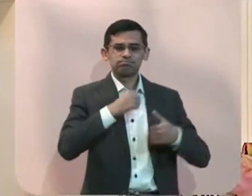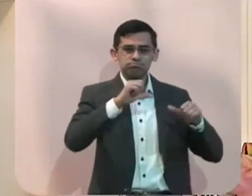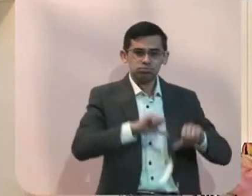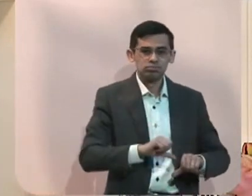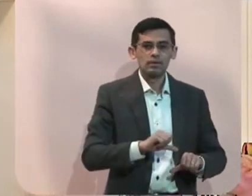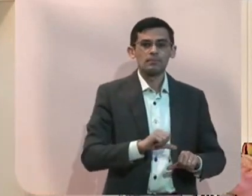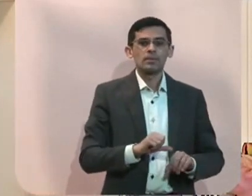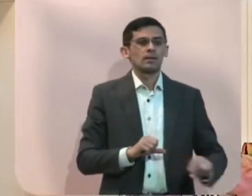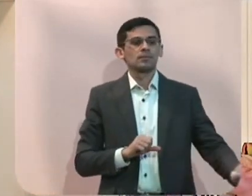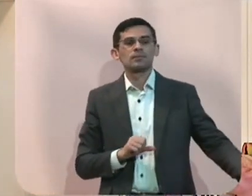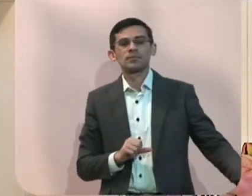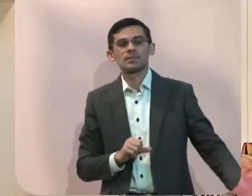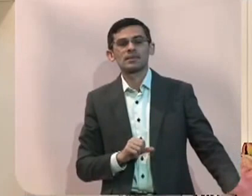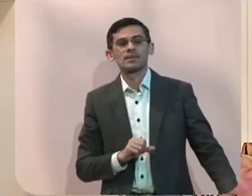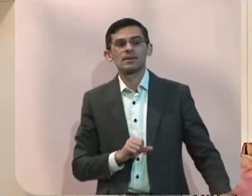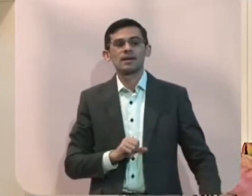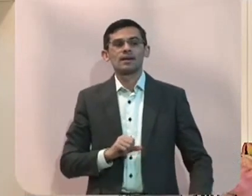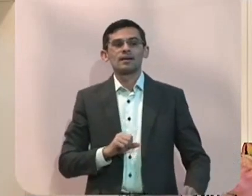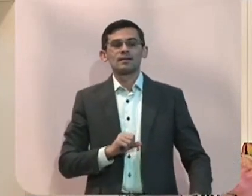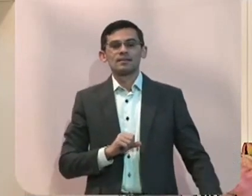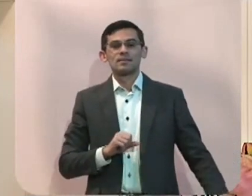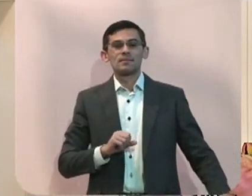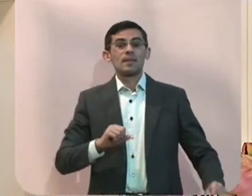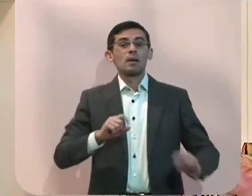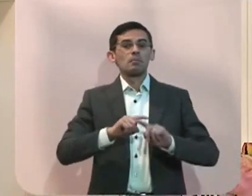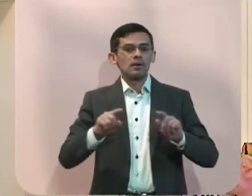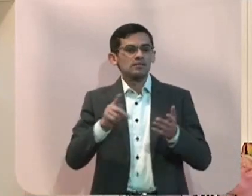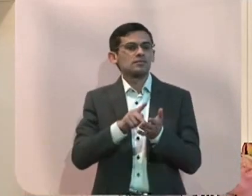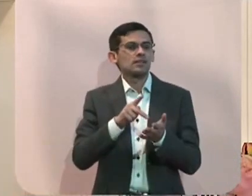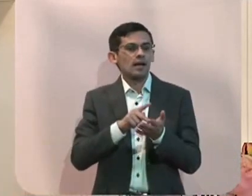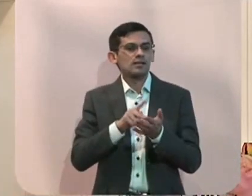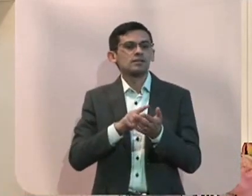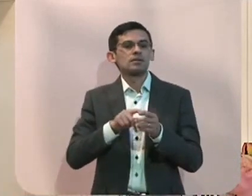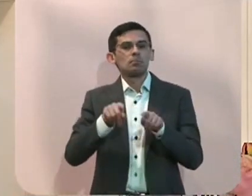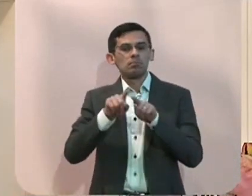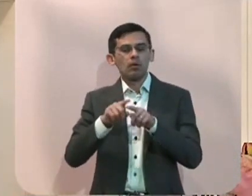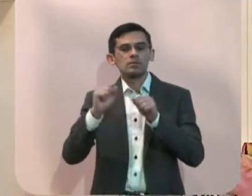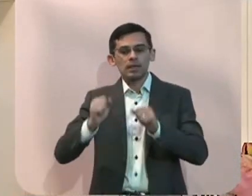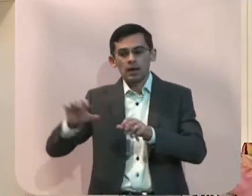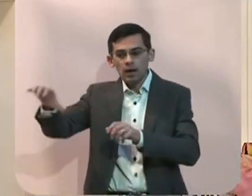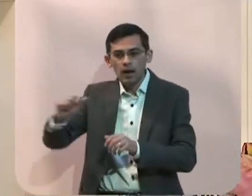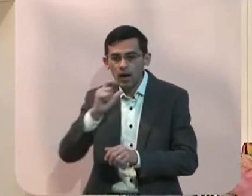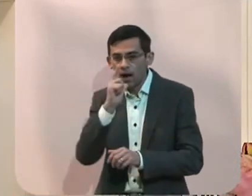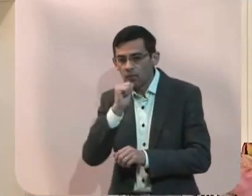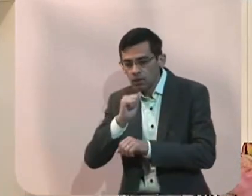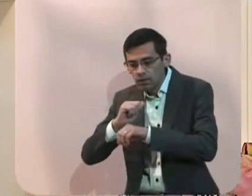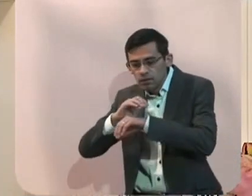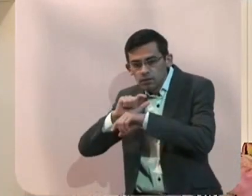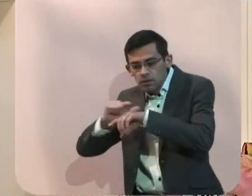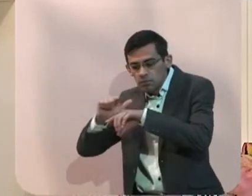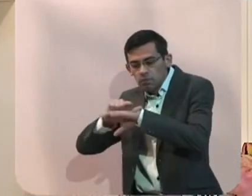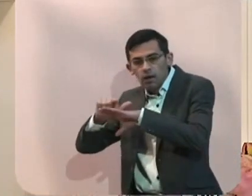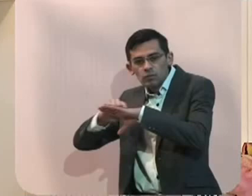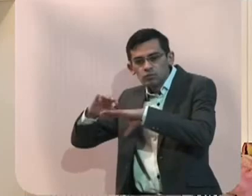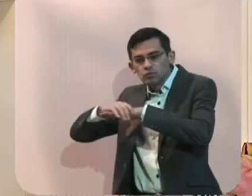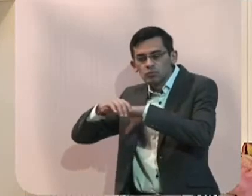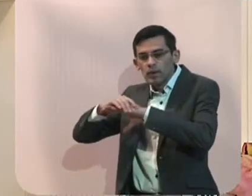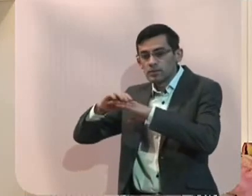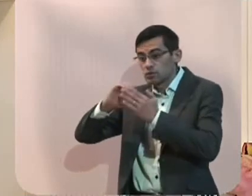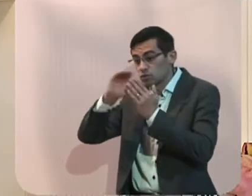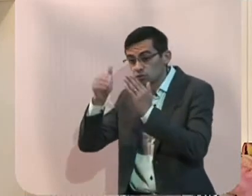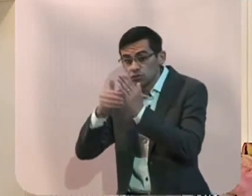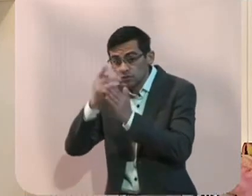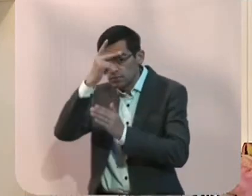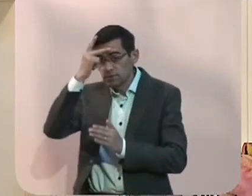reino. Ele tem que estar disposto a pegar a toalha e pegar a bacia e lavar os pés dos outros. E